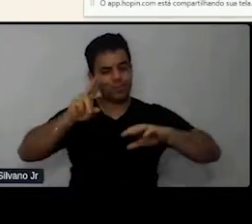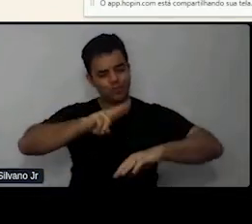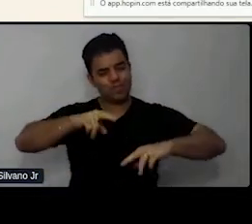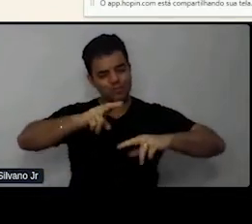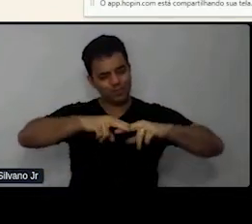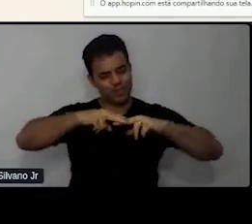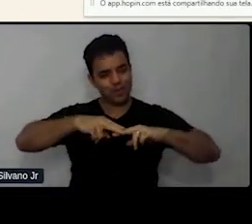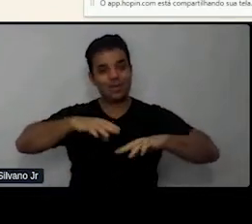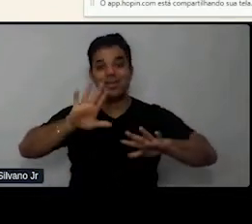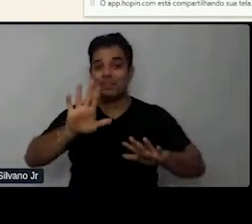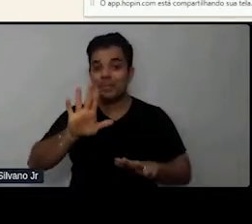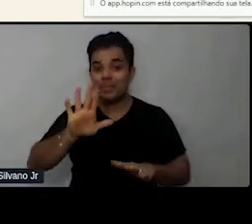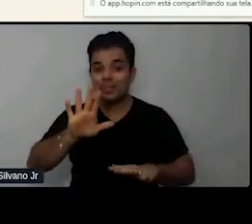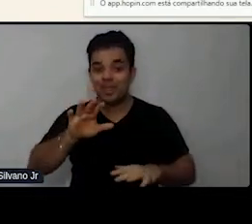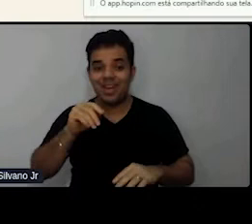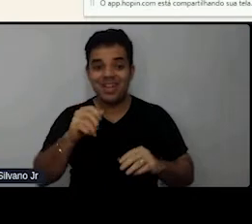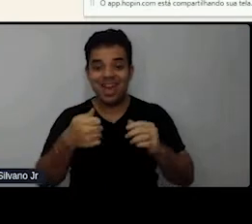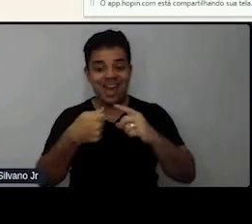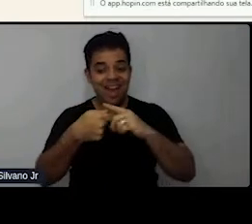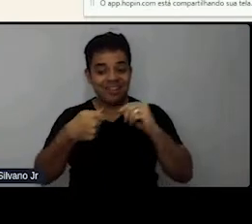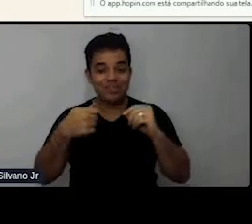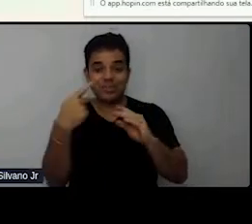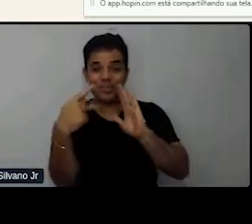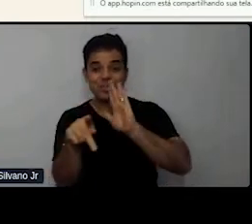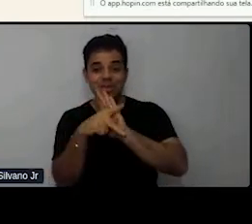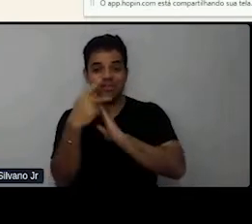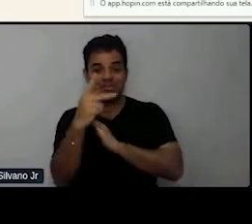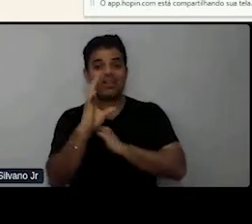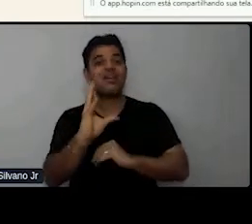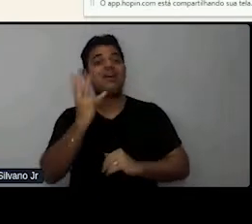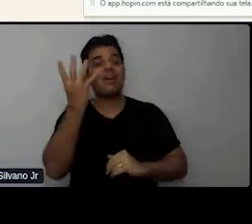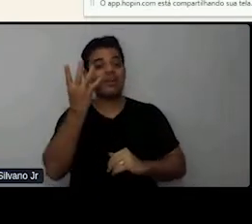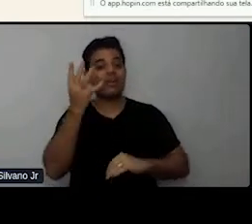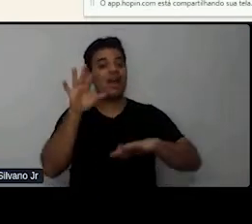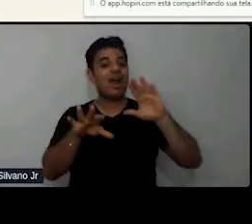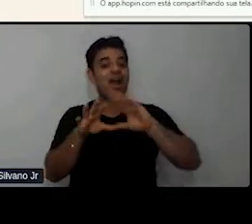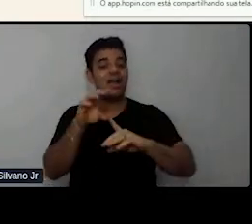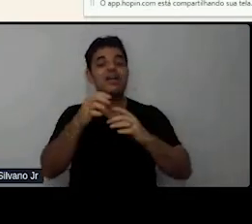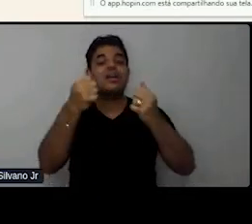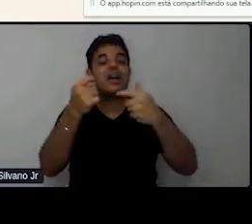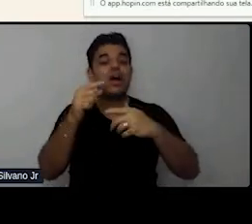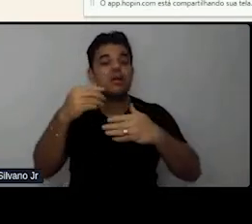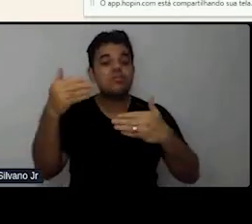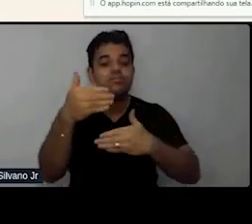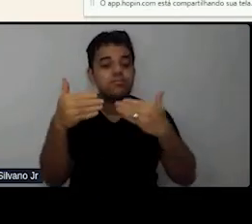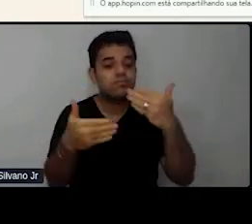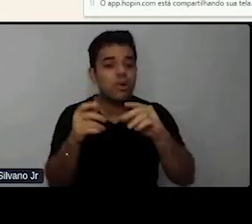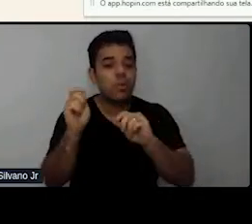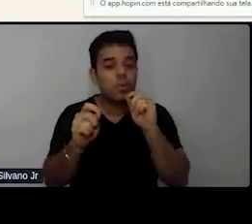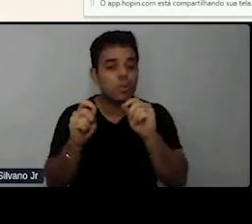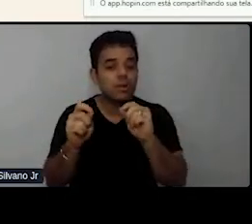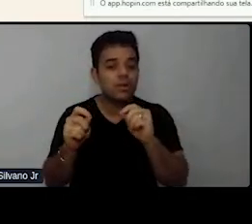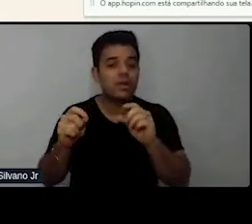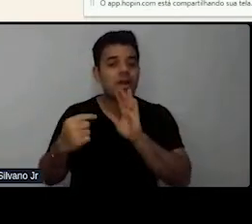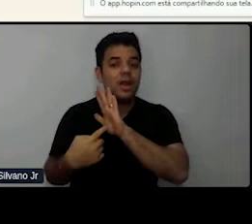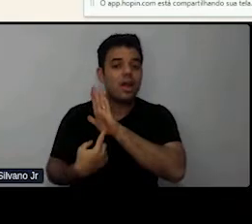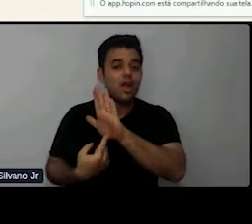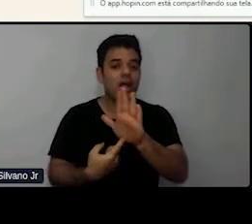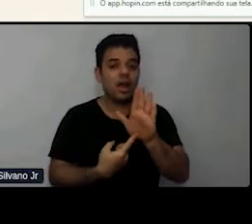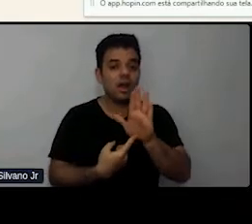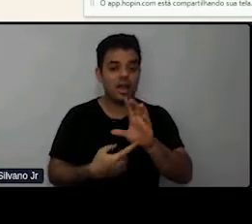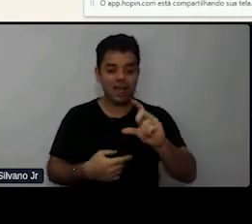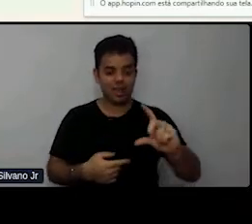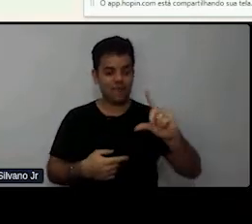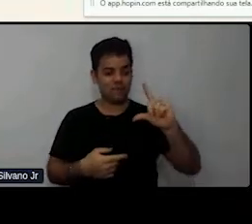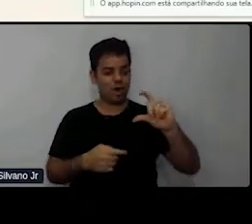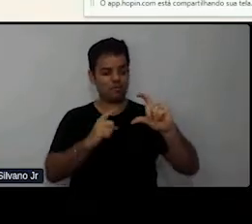que nesse artigo em específico, está dizendo que a gente está basicamente dizendo, né, que a imagem é